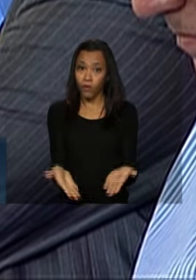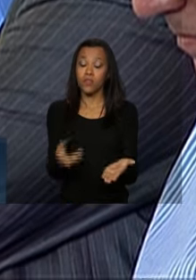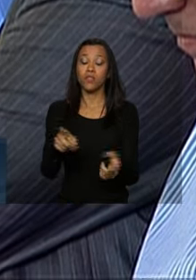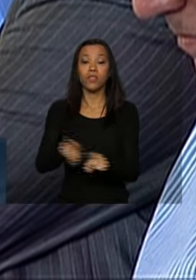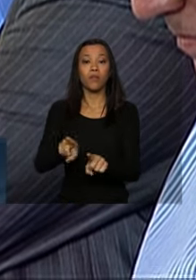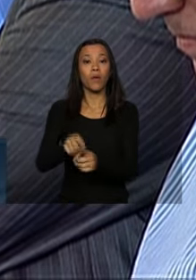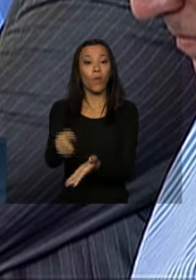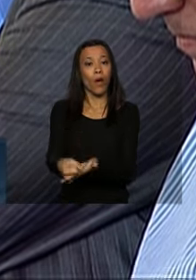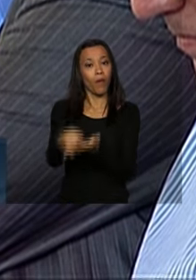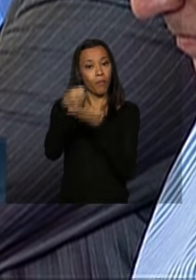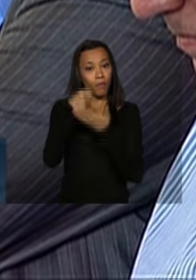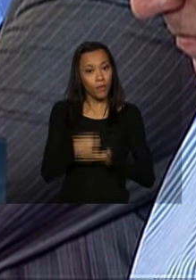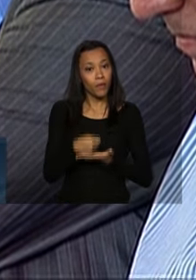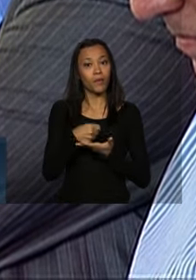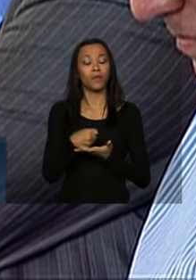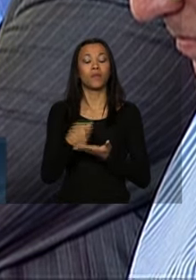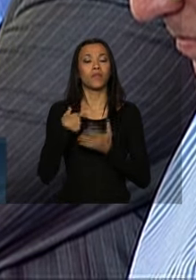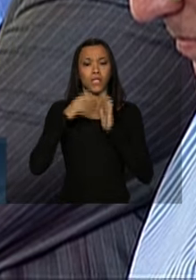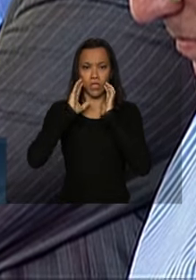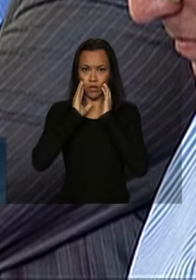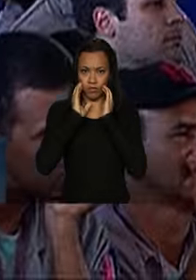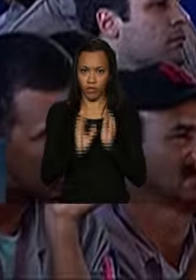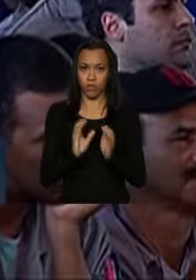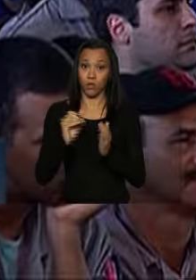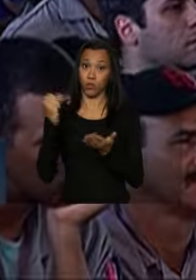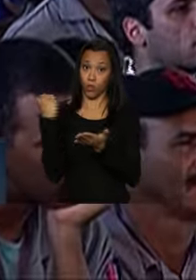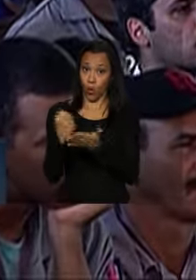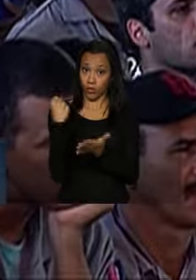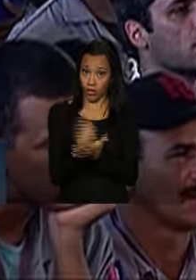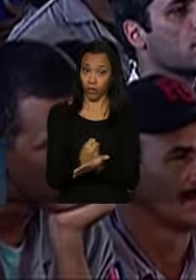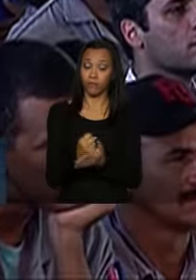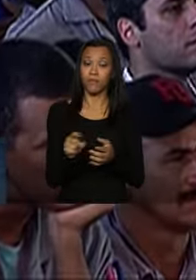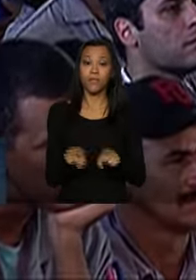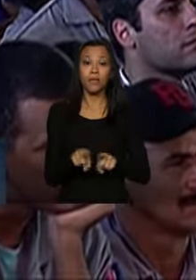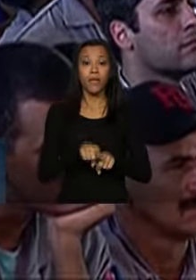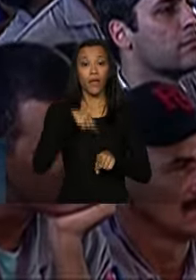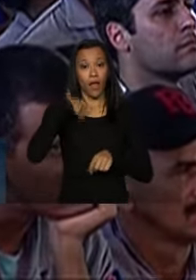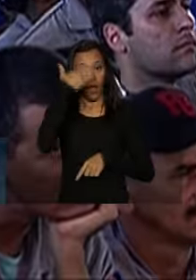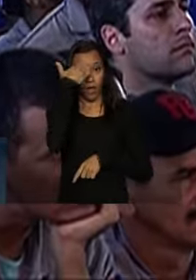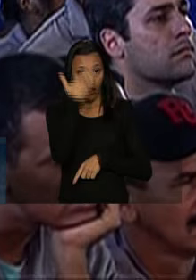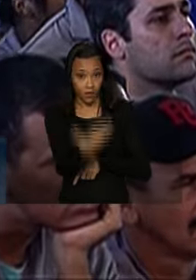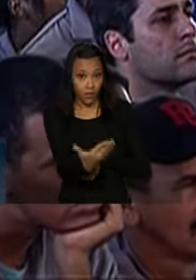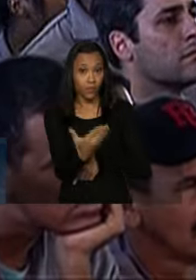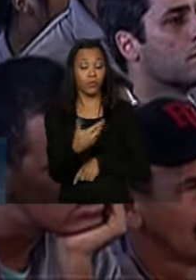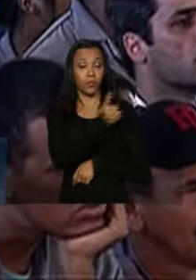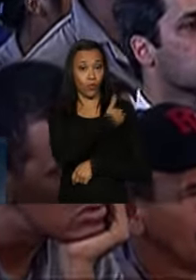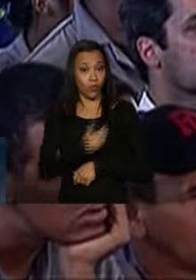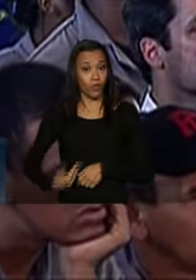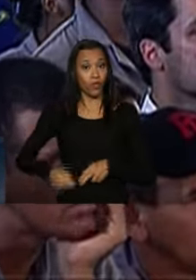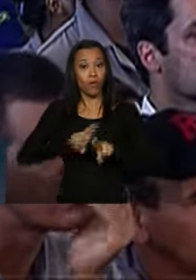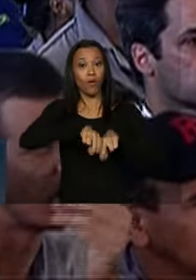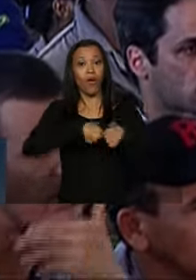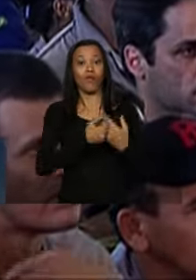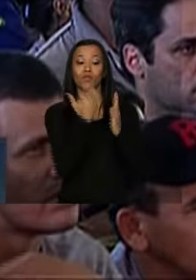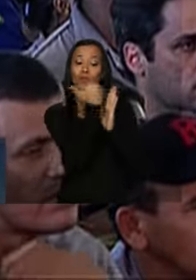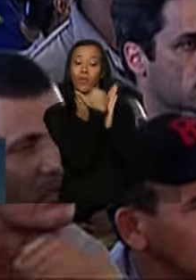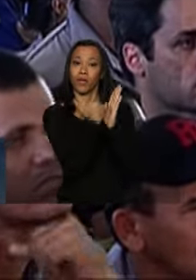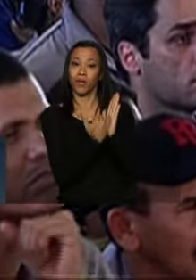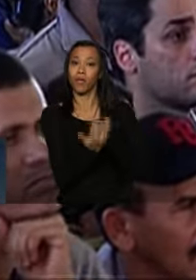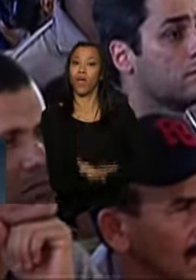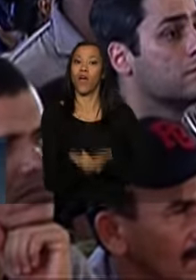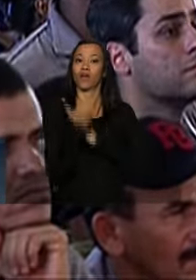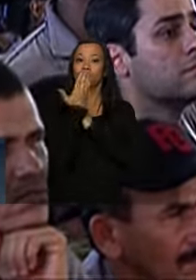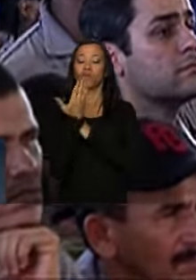suporte e cumprimento de nossos contratos. Agradeço ao governo pela eleição do Promef, responsável pelo renascimento da indústria naval